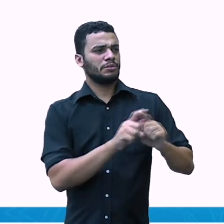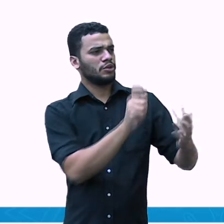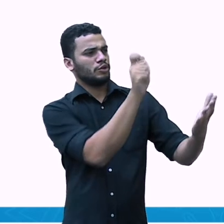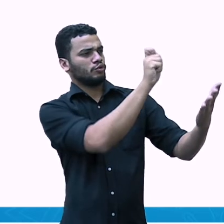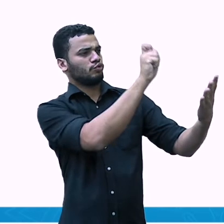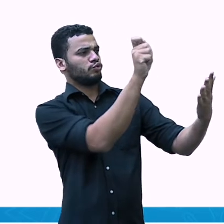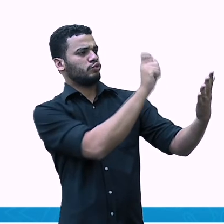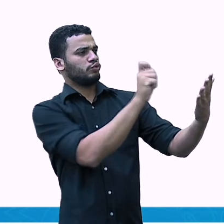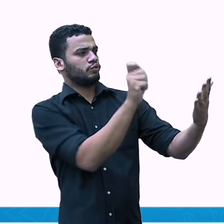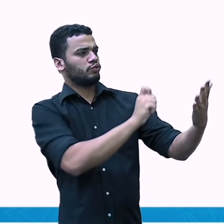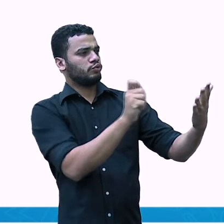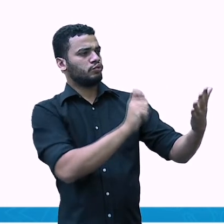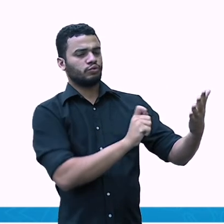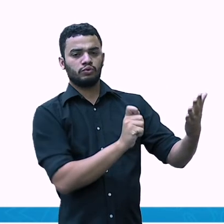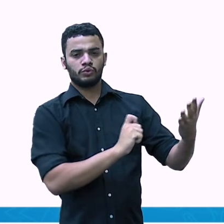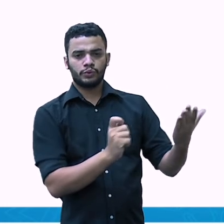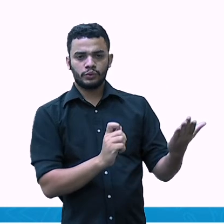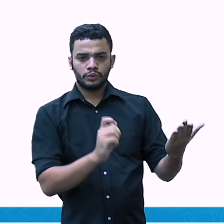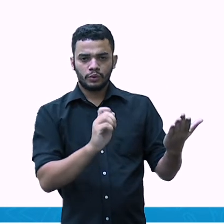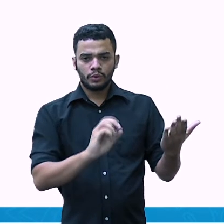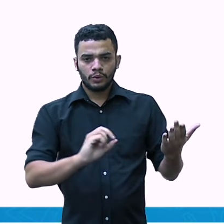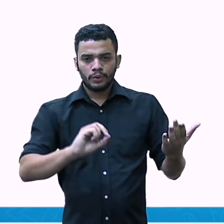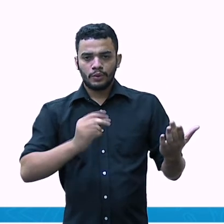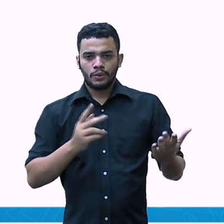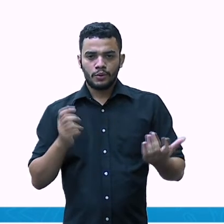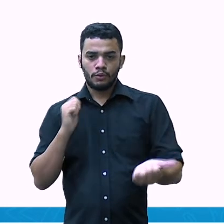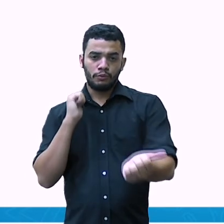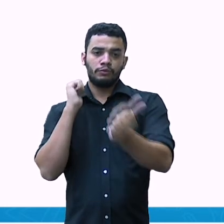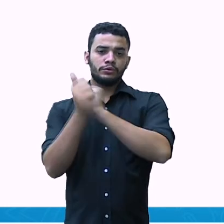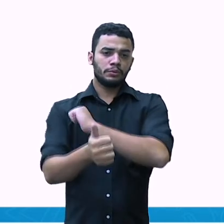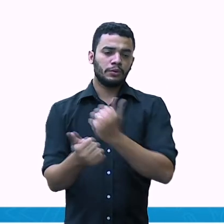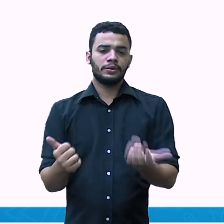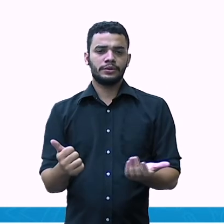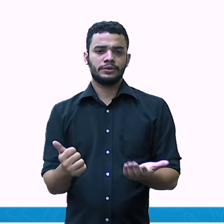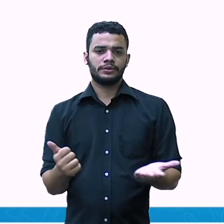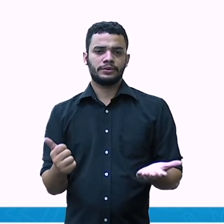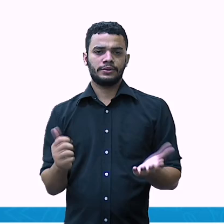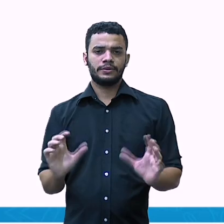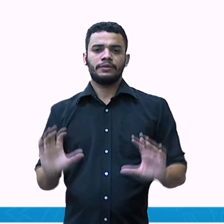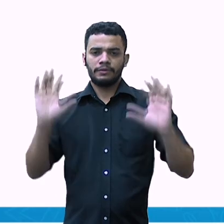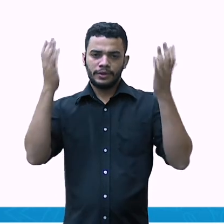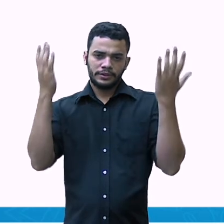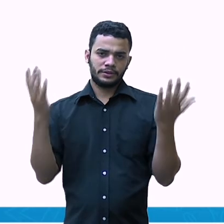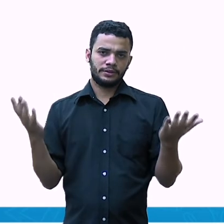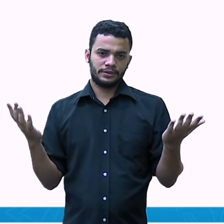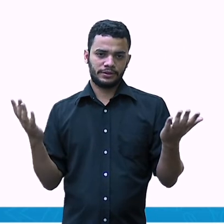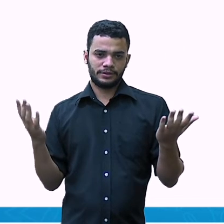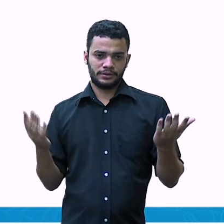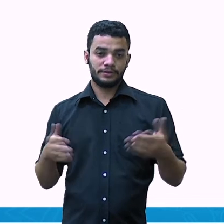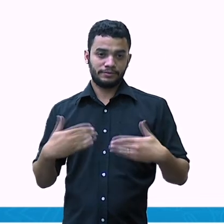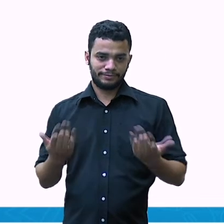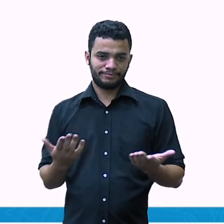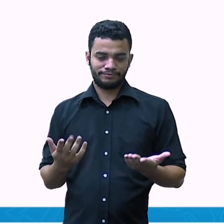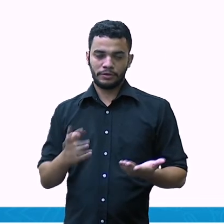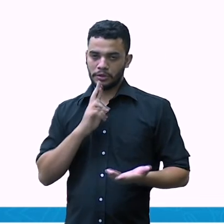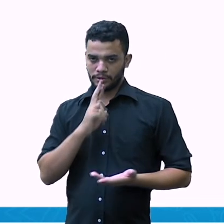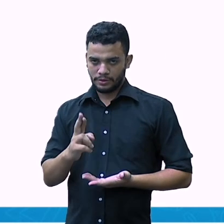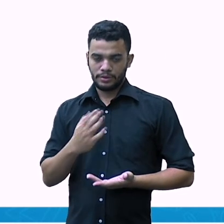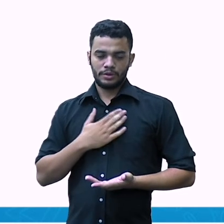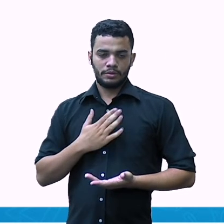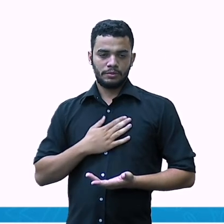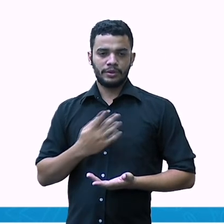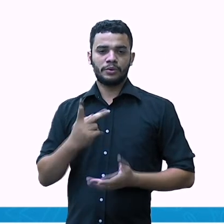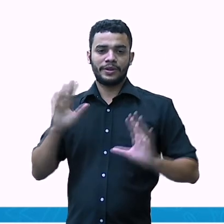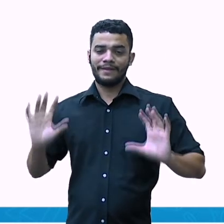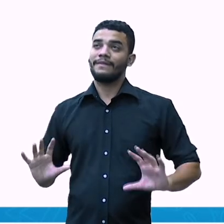bem pessoal, certo? Mas eu vou colocar aqui festas. Eu gosto de festas. Então, é uma boa intervenção, como nós